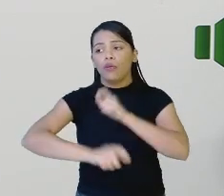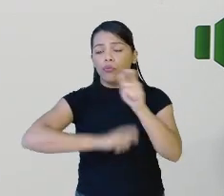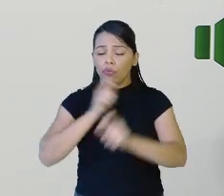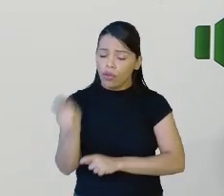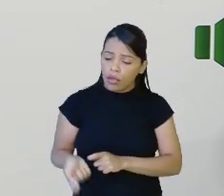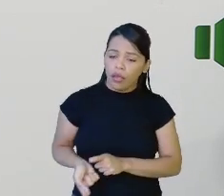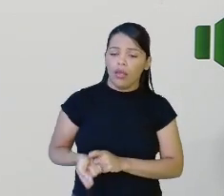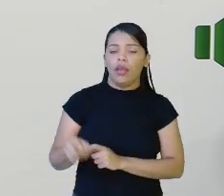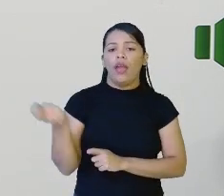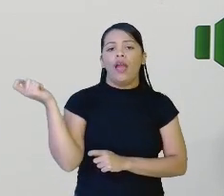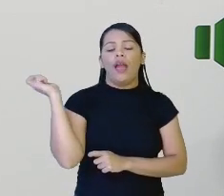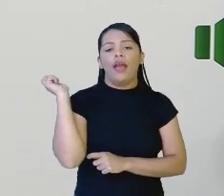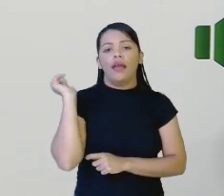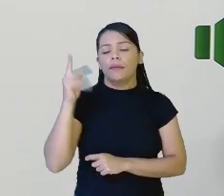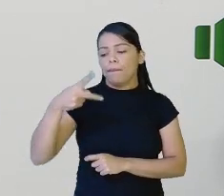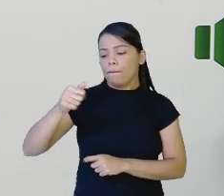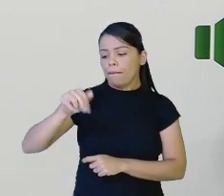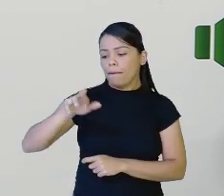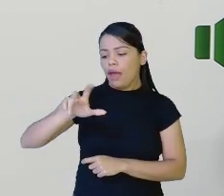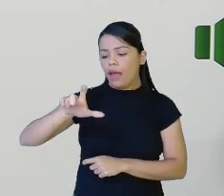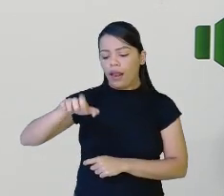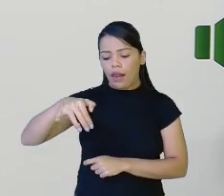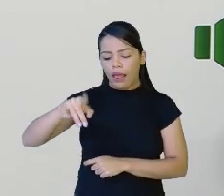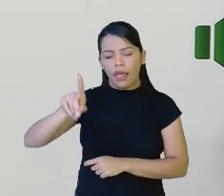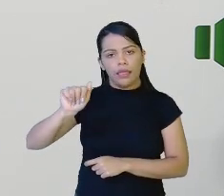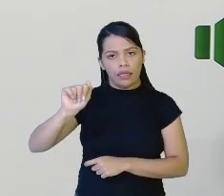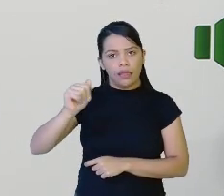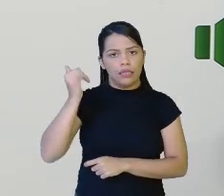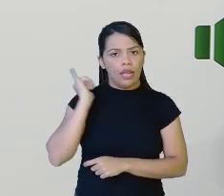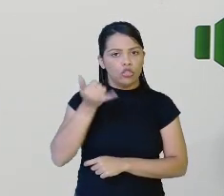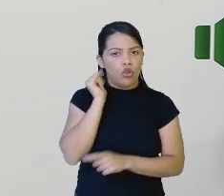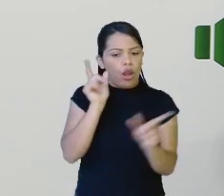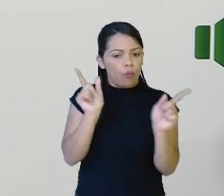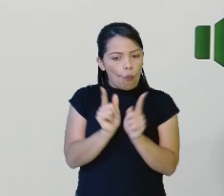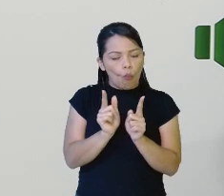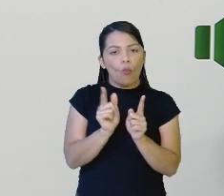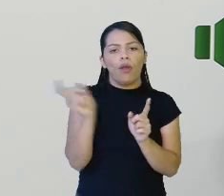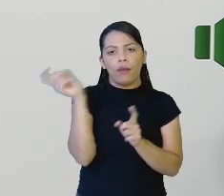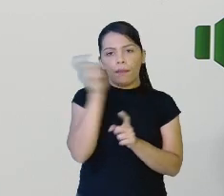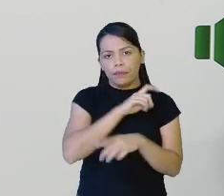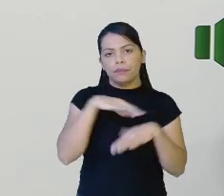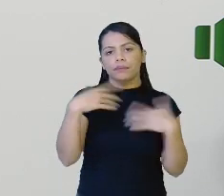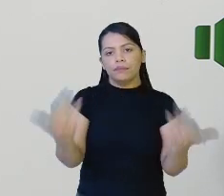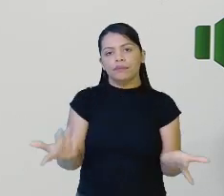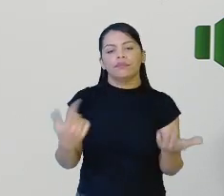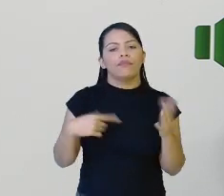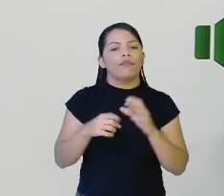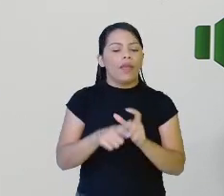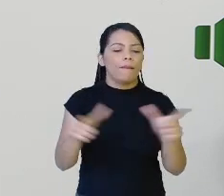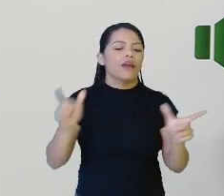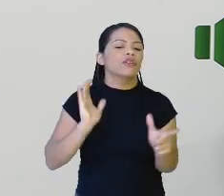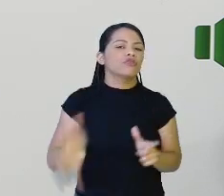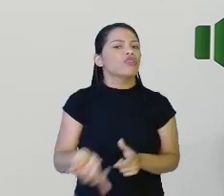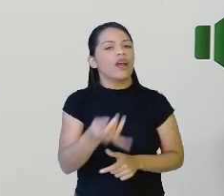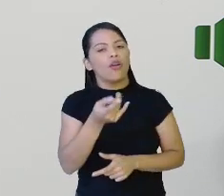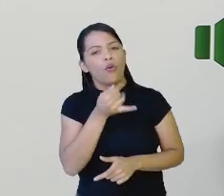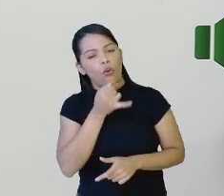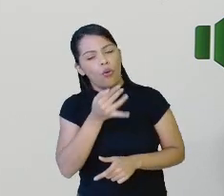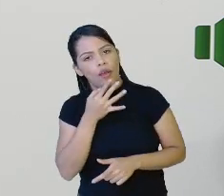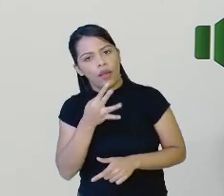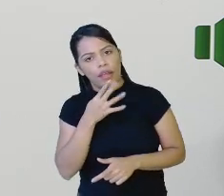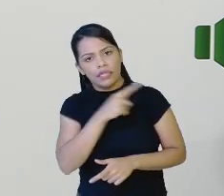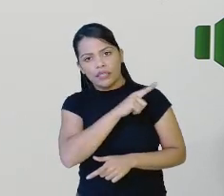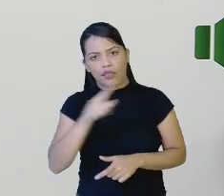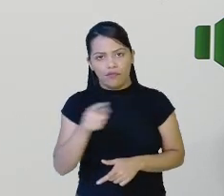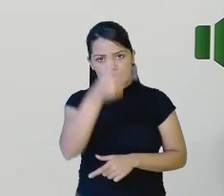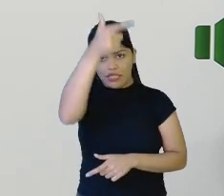trouxe algumas para vocês hoje. Eu vou falar primeiro, a maioria com certeza já conhece e vocês